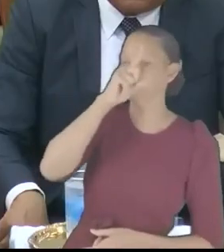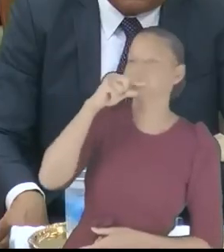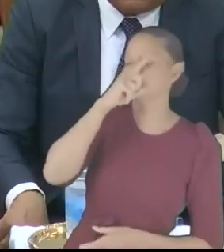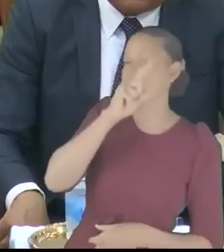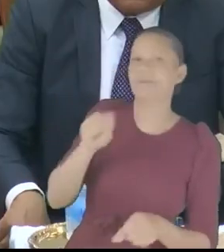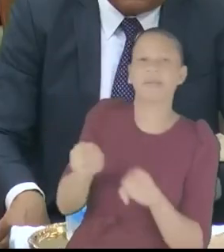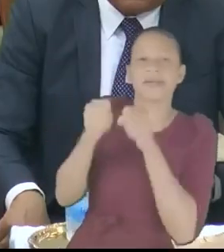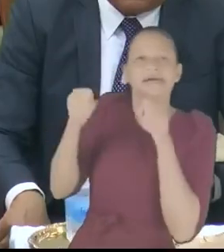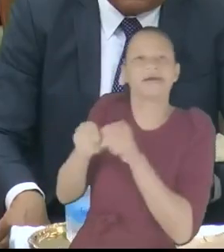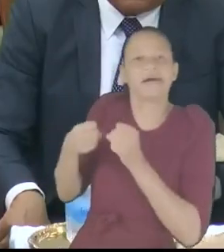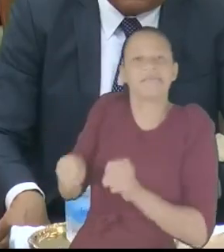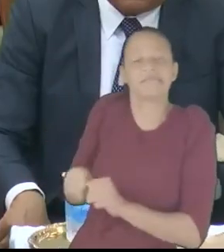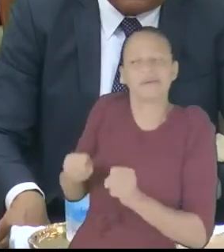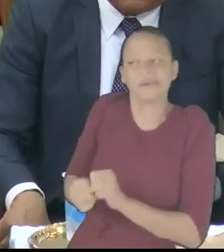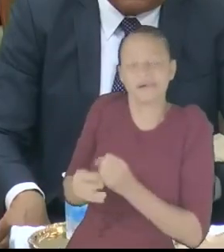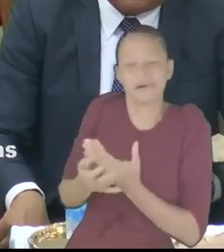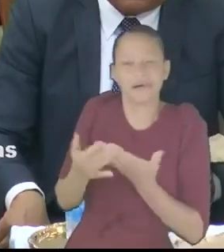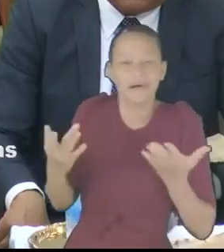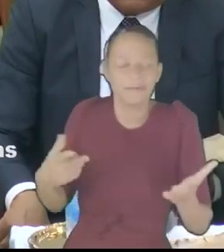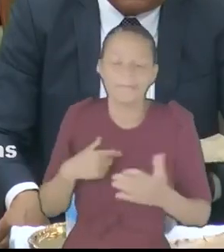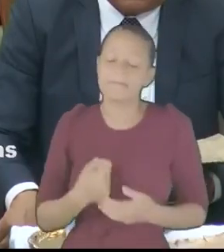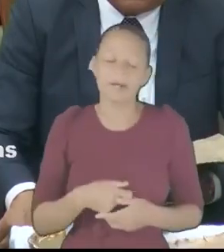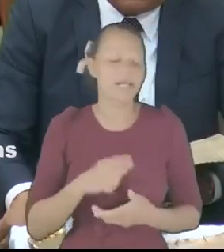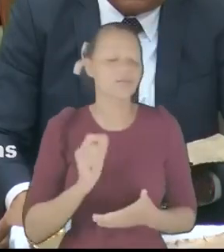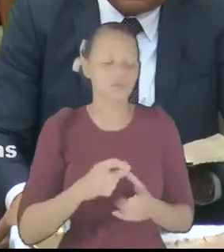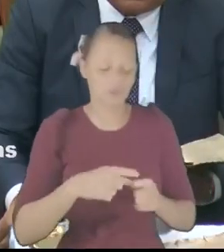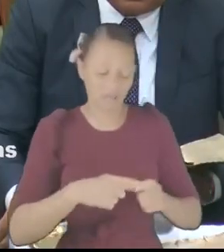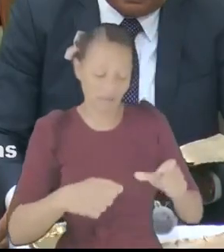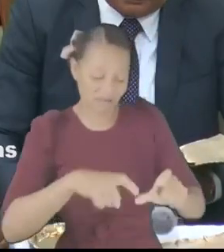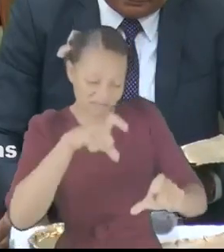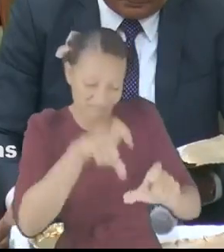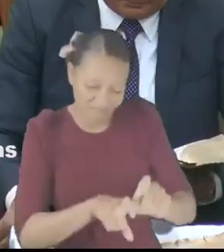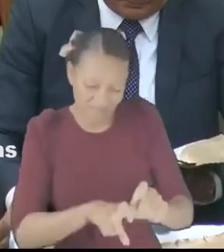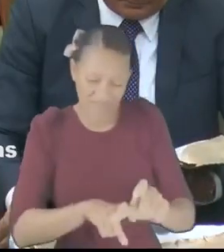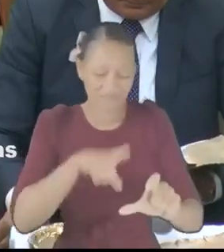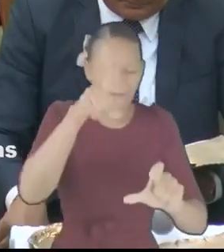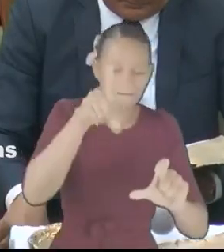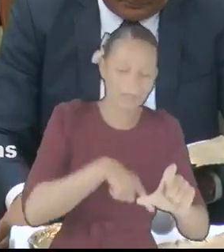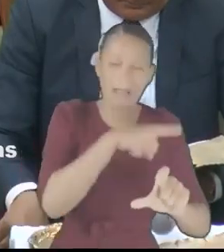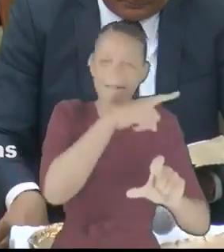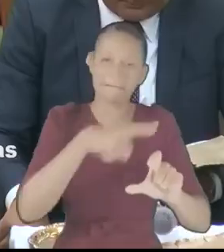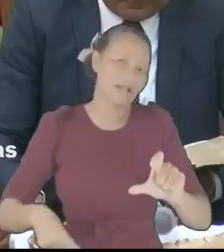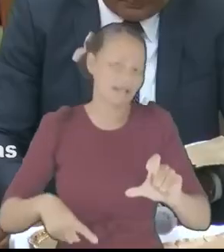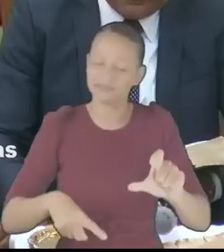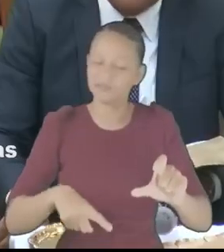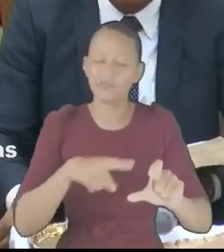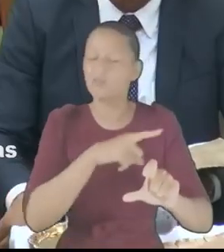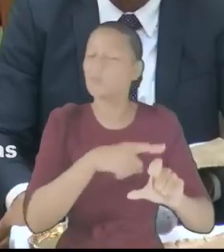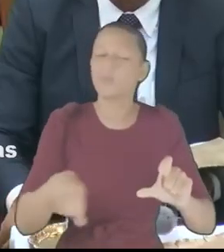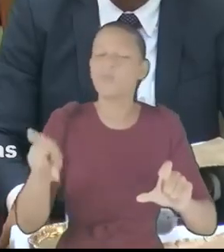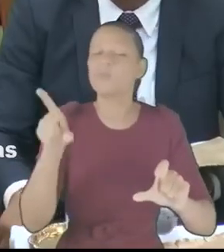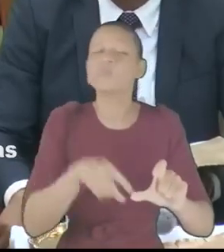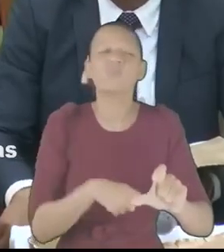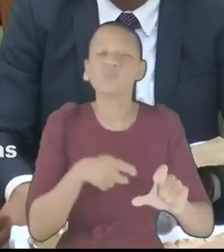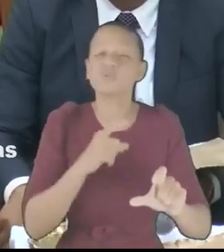observe, havendo riscado a cédula que era contra nós em suas, o que,